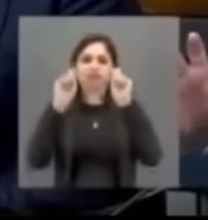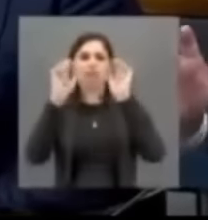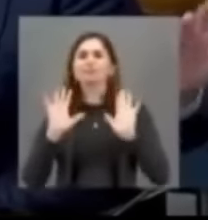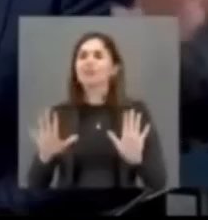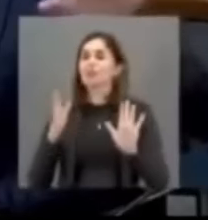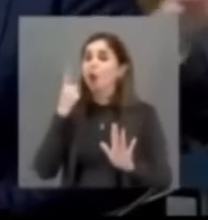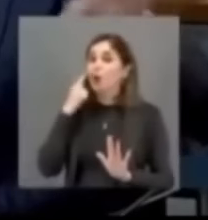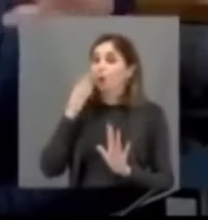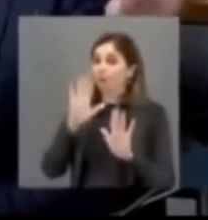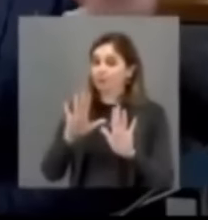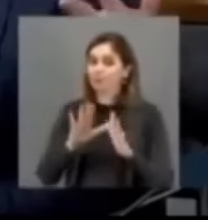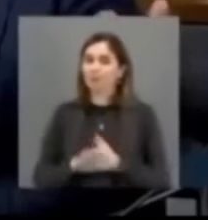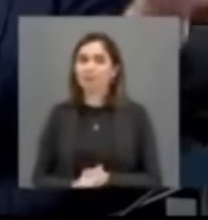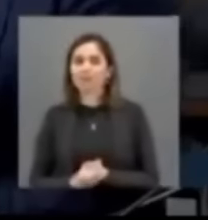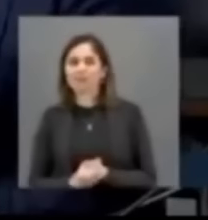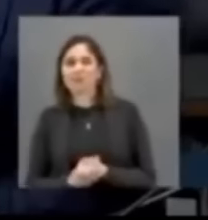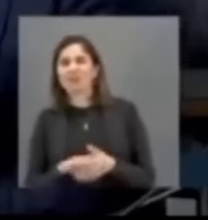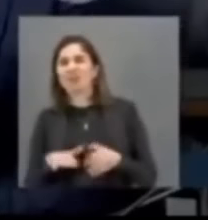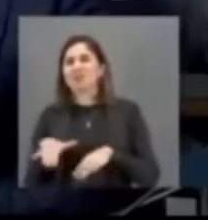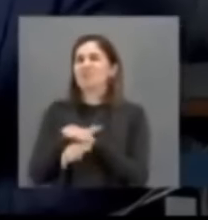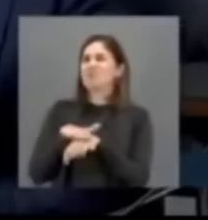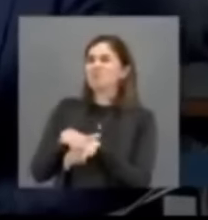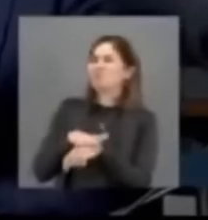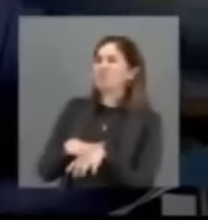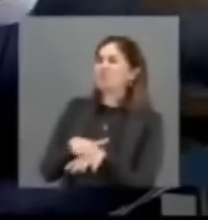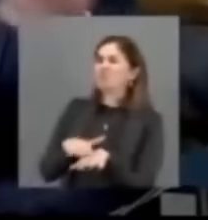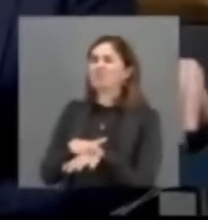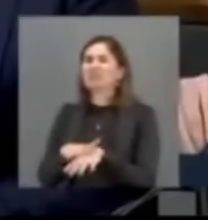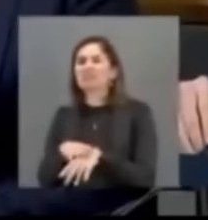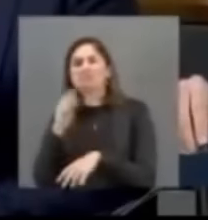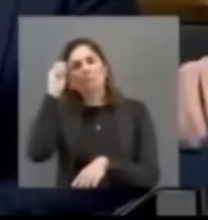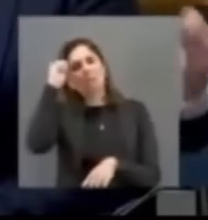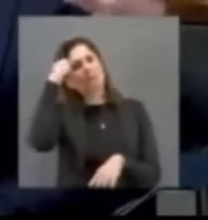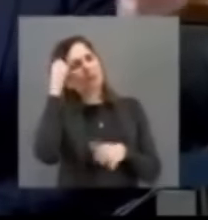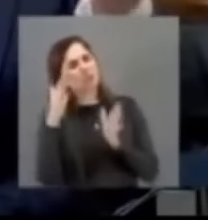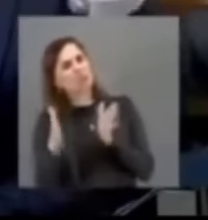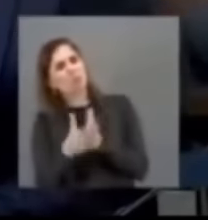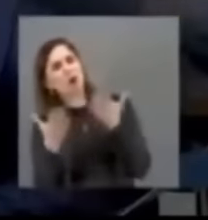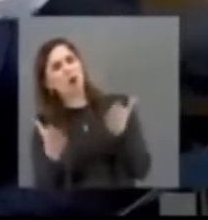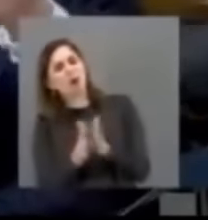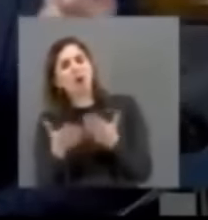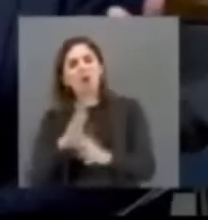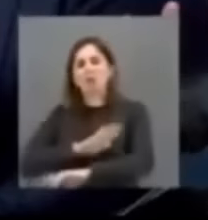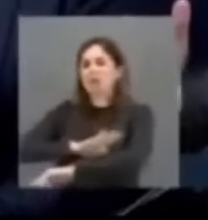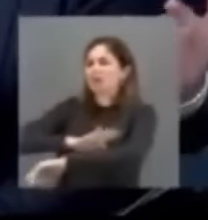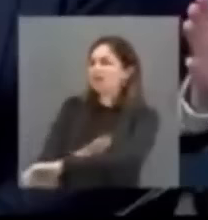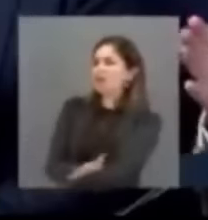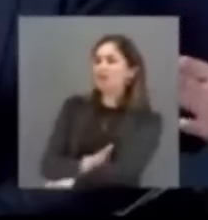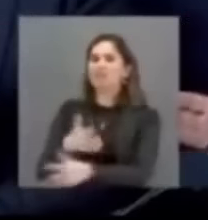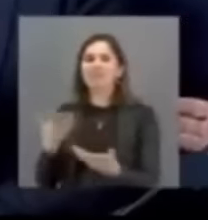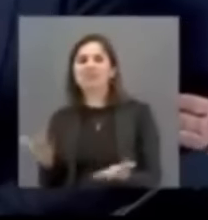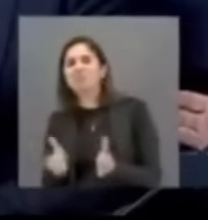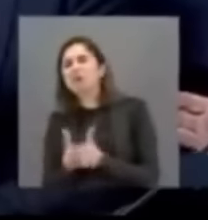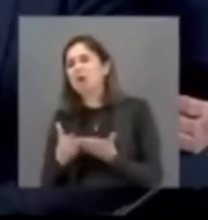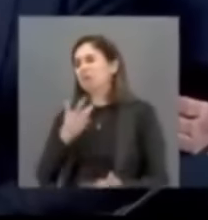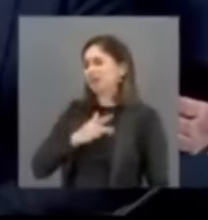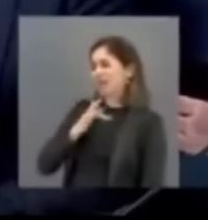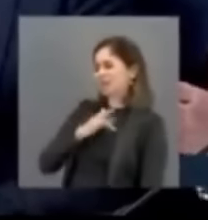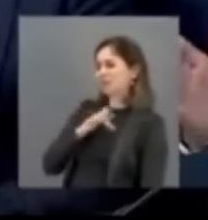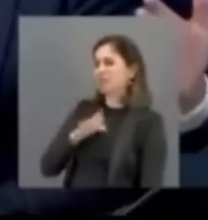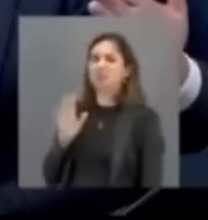racismo Você tá louco você comeu merda no café da manhã para falar um negócio desse no senado federal agora beleza já começa